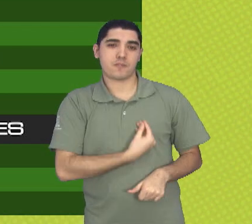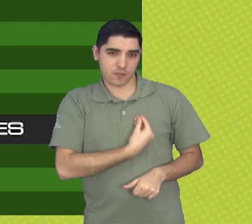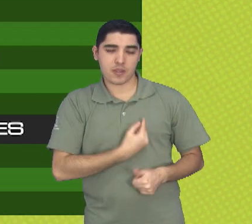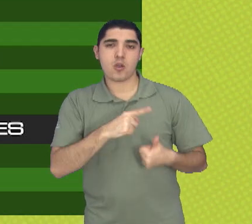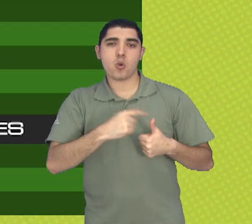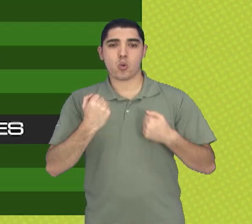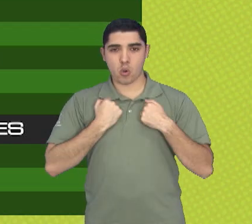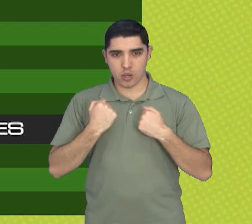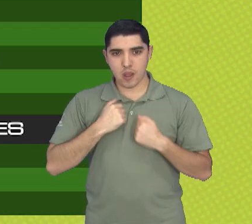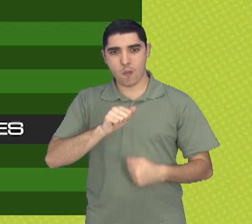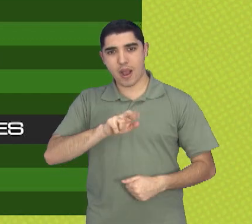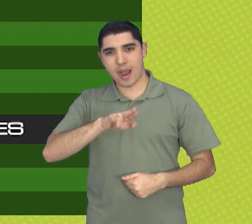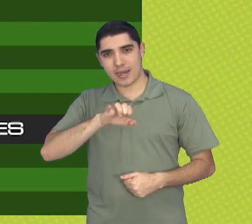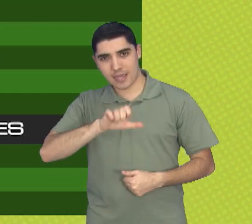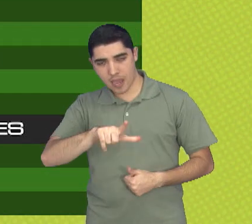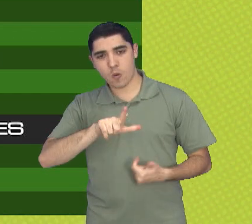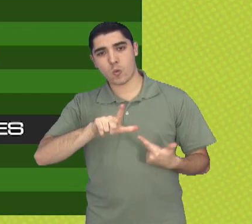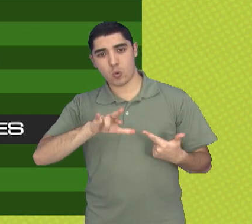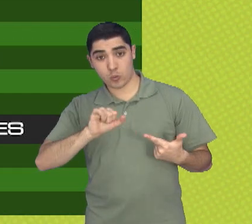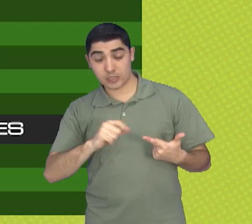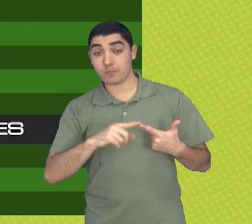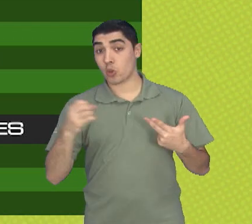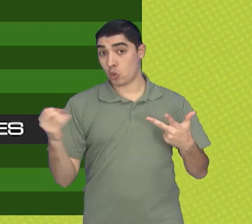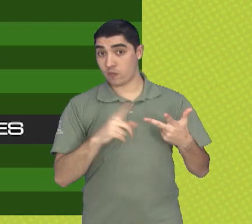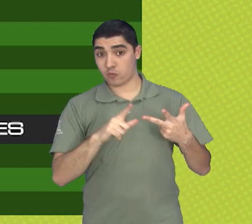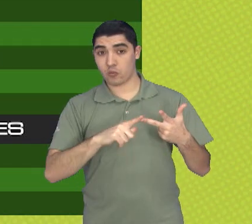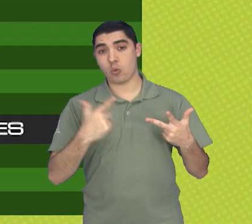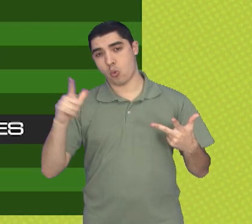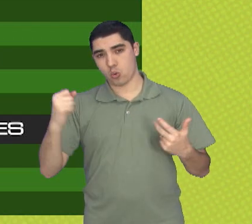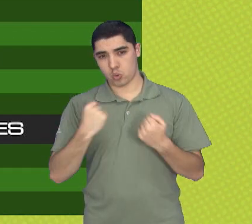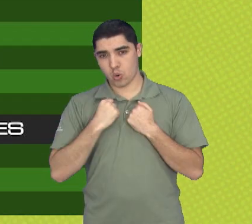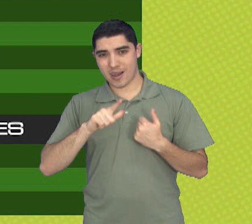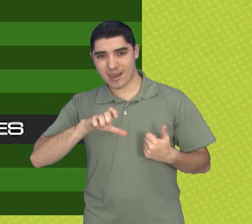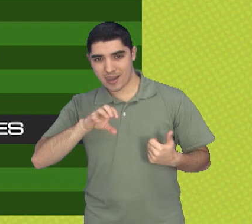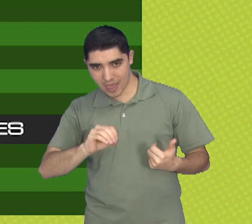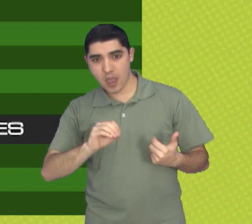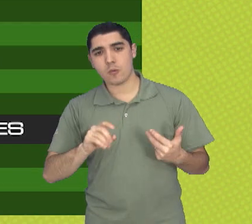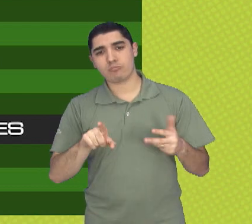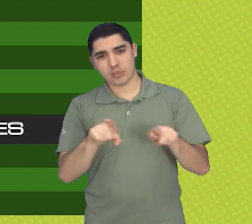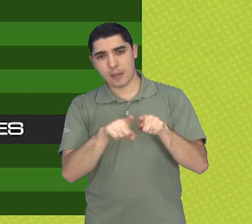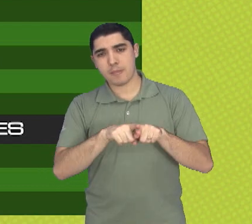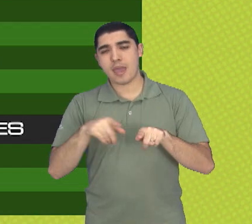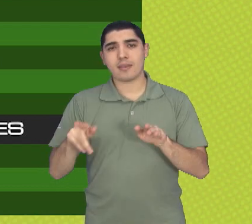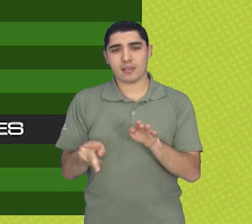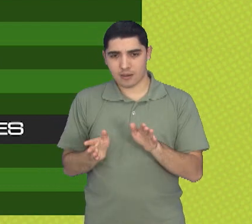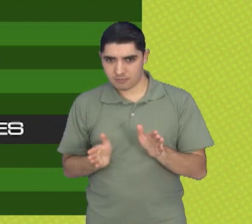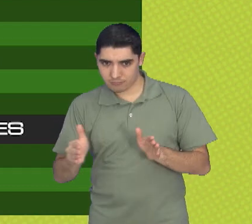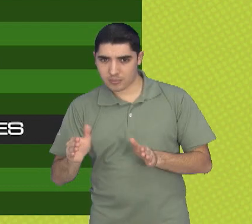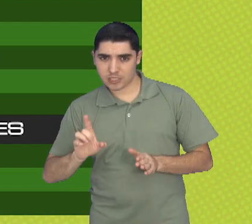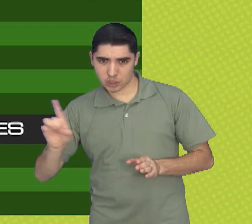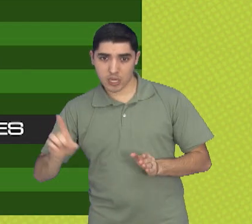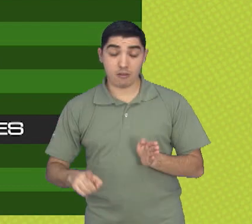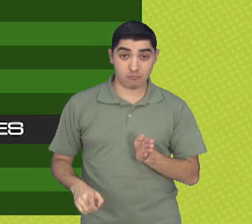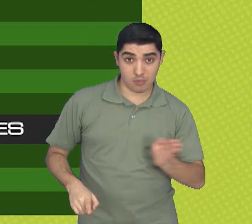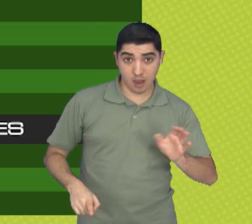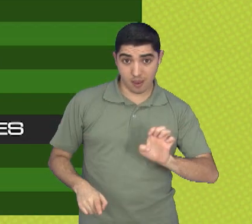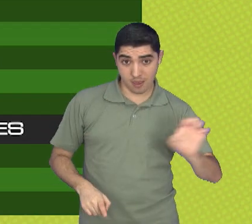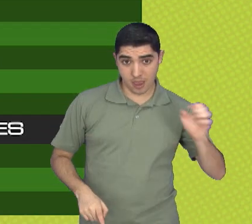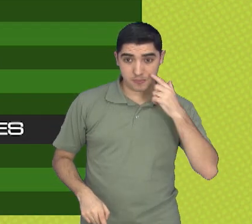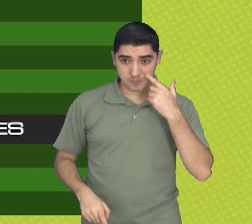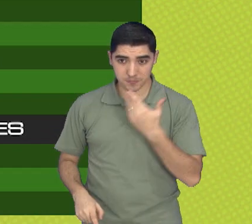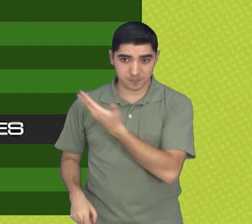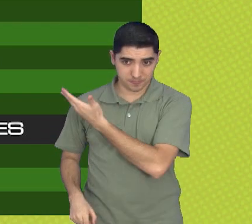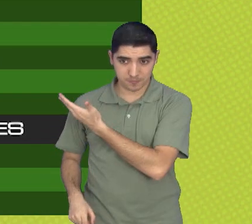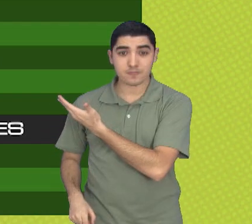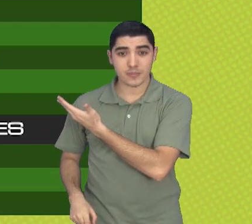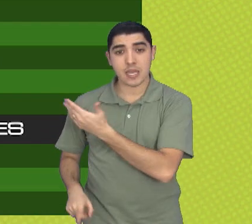o Ariel, o Luiz Augusto, aí chegou o Léo Gobo, lateral direito, Denis e Léo Pereira, o Denis já passou por aqui, lateral esquerdo, Rafael Verrone, permanece, Heitor Roca,